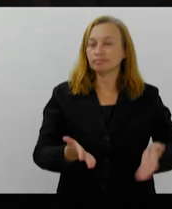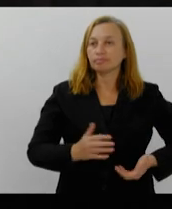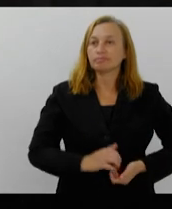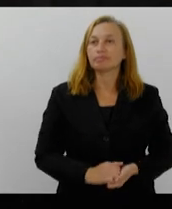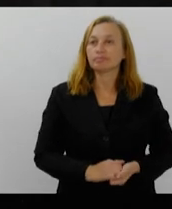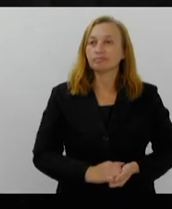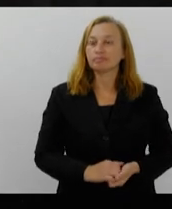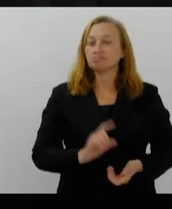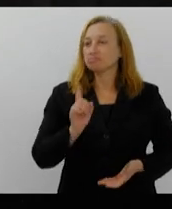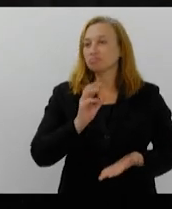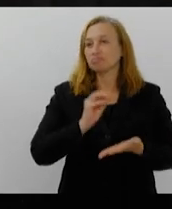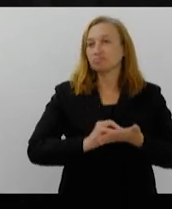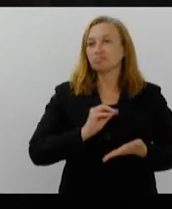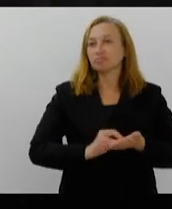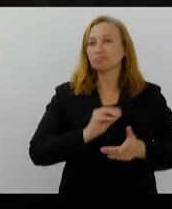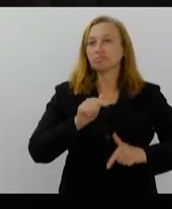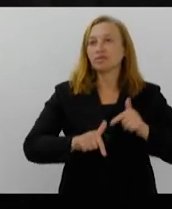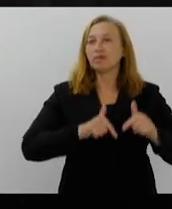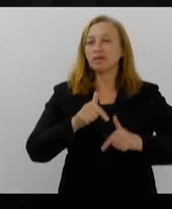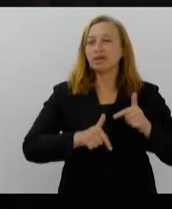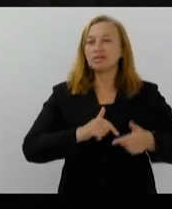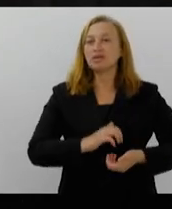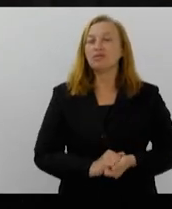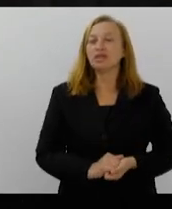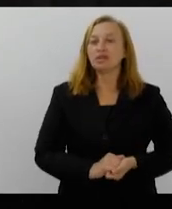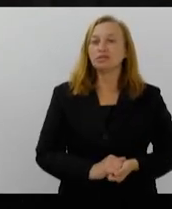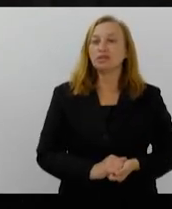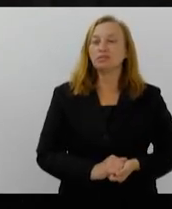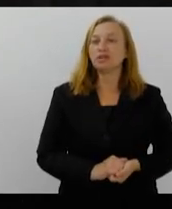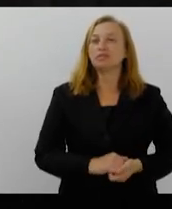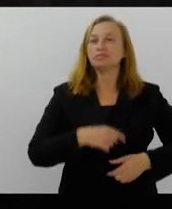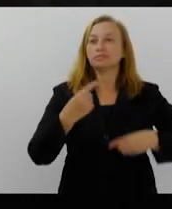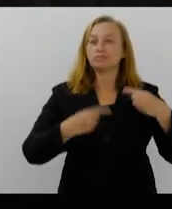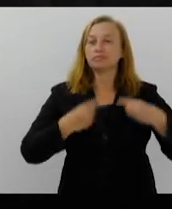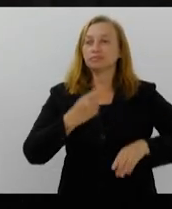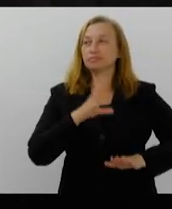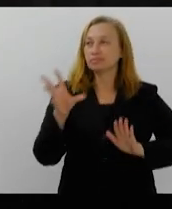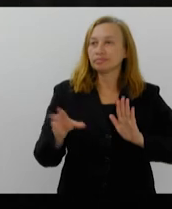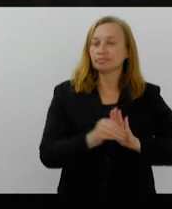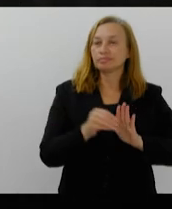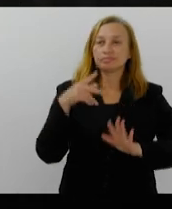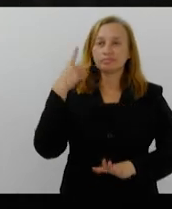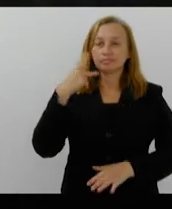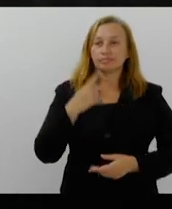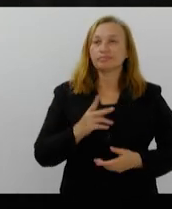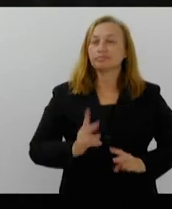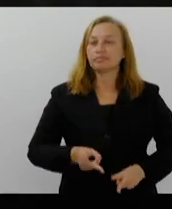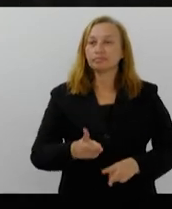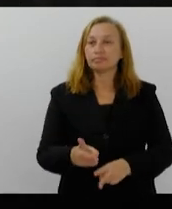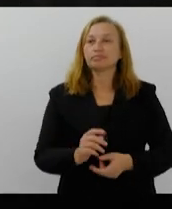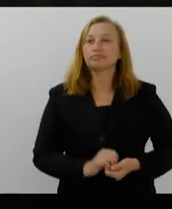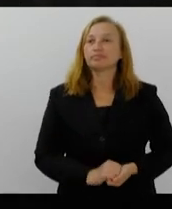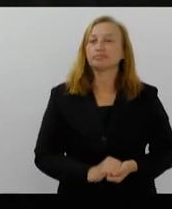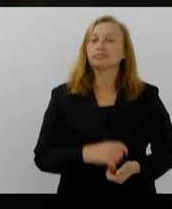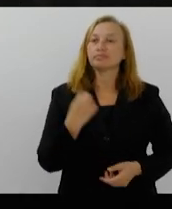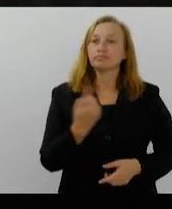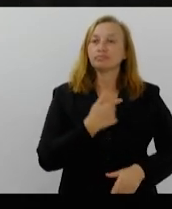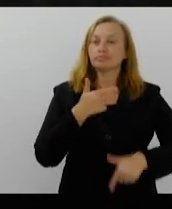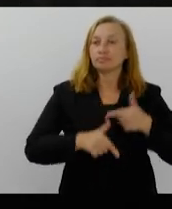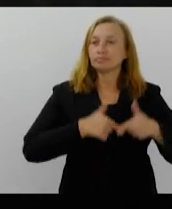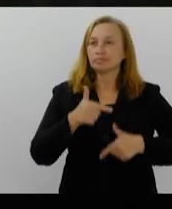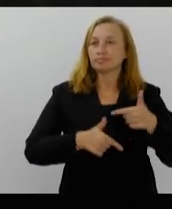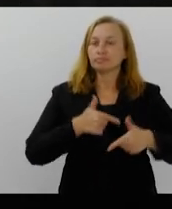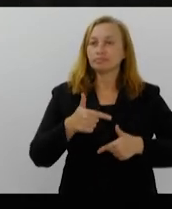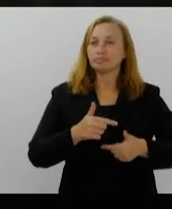não vai faltar trabalho. Nós temos também os debates das emendas parlamentares e, como sempre, vamos fazer no nosso mandato popular